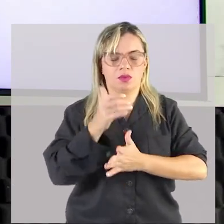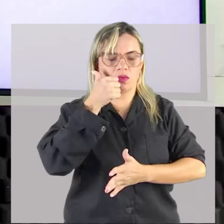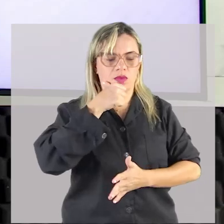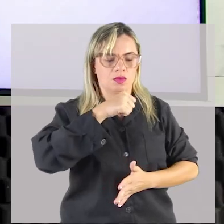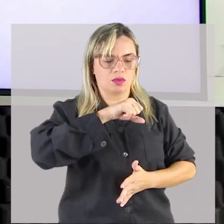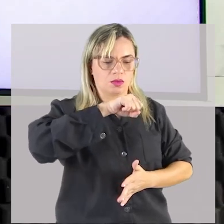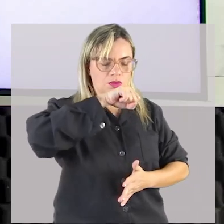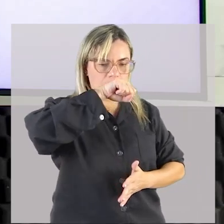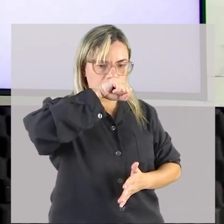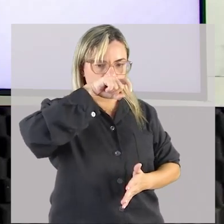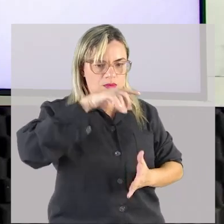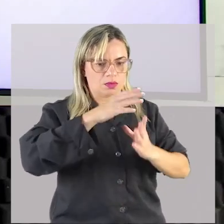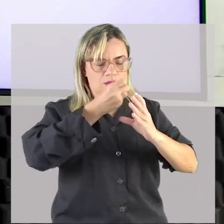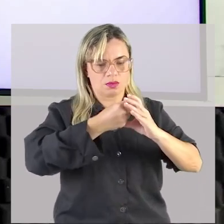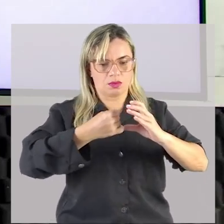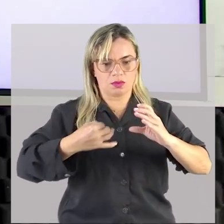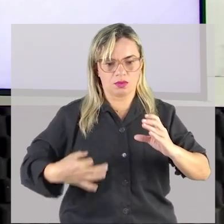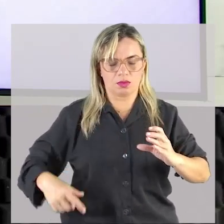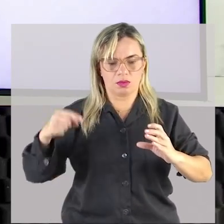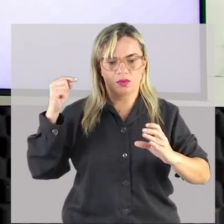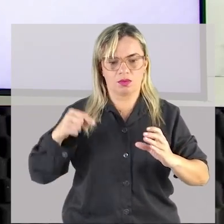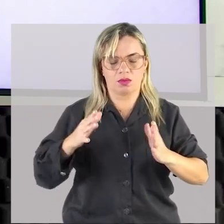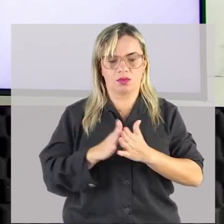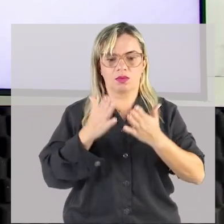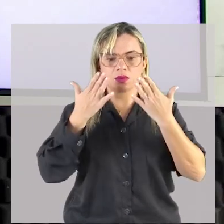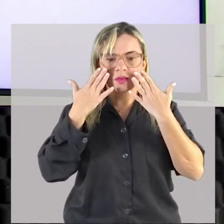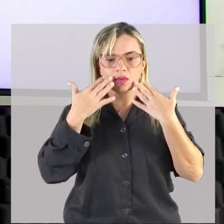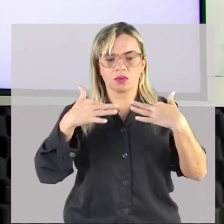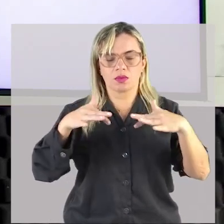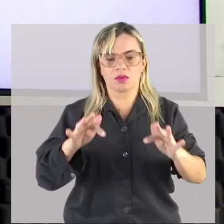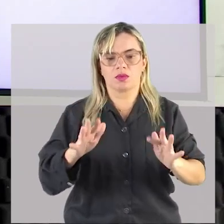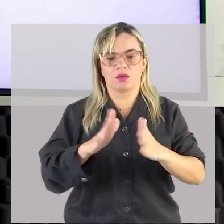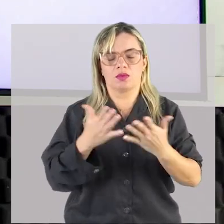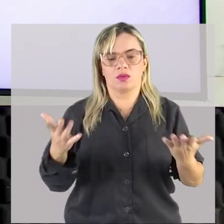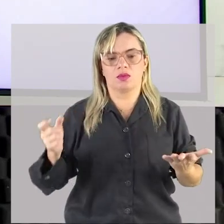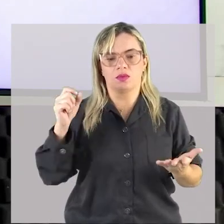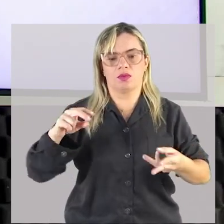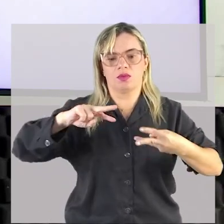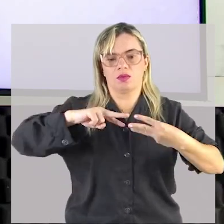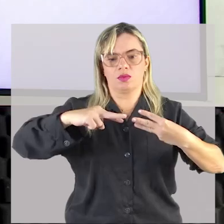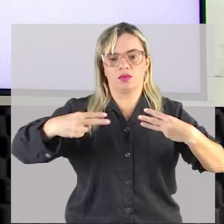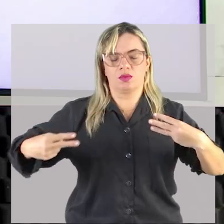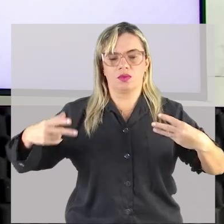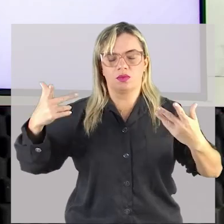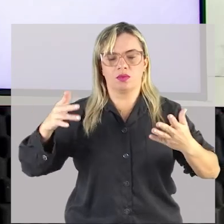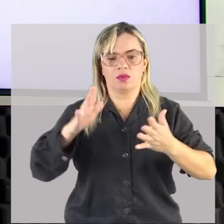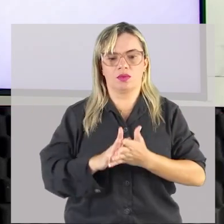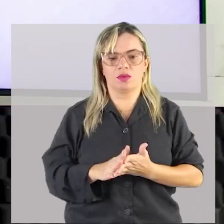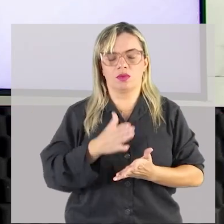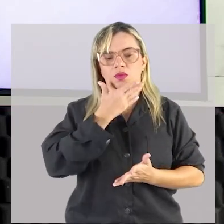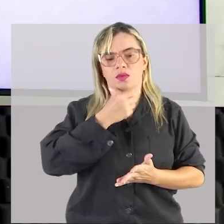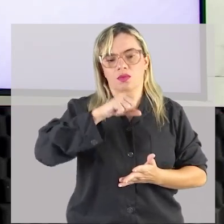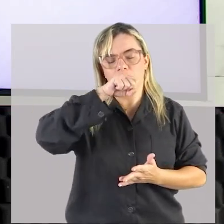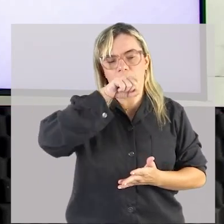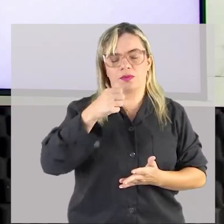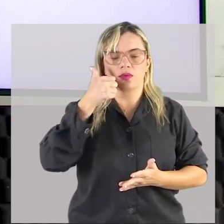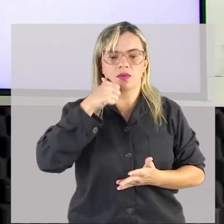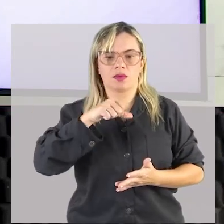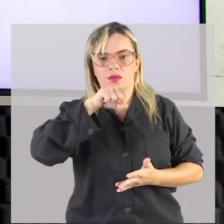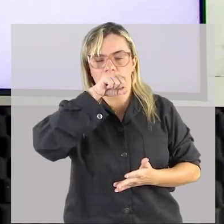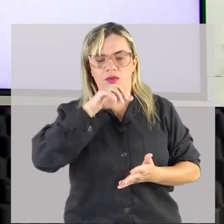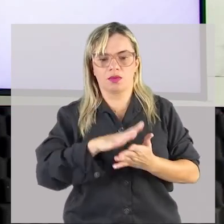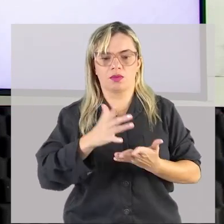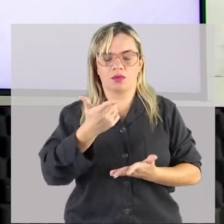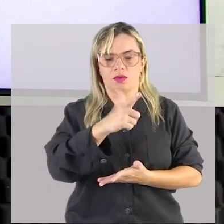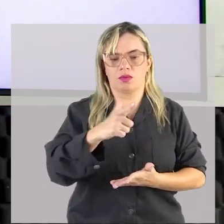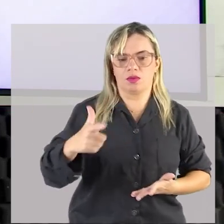essa característica gente, contribuição genética, de acordo com Mendel, do pai, da mãe, se não